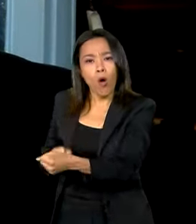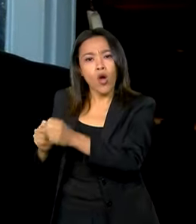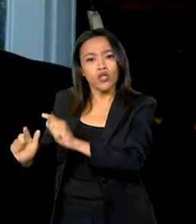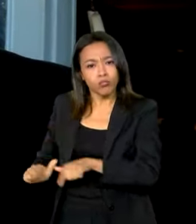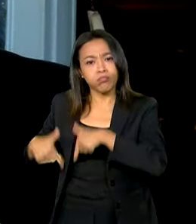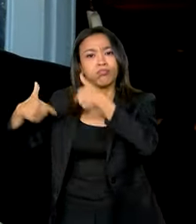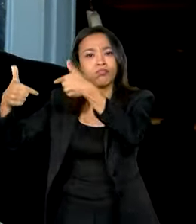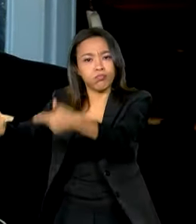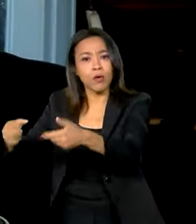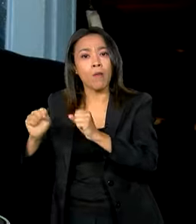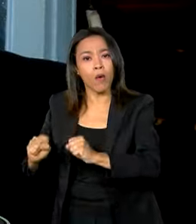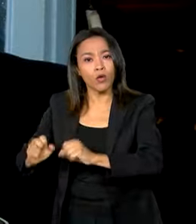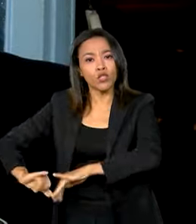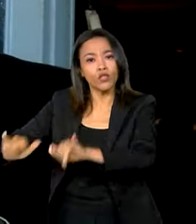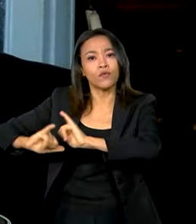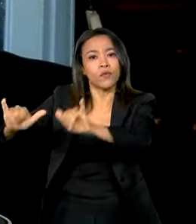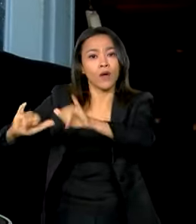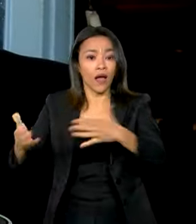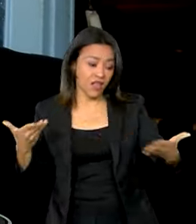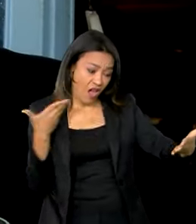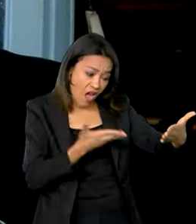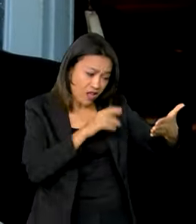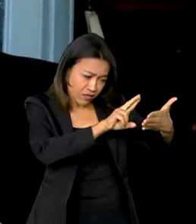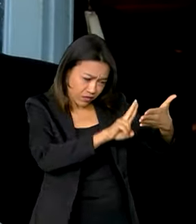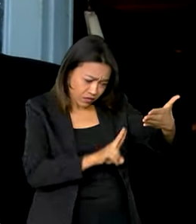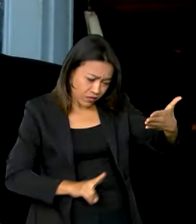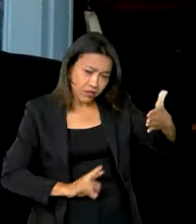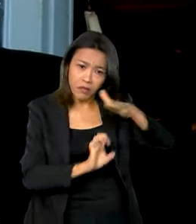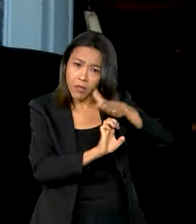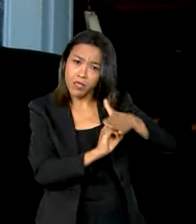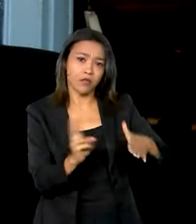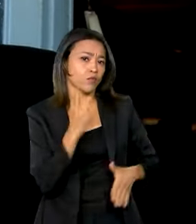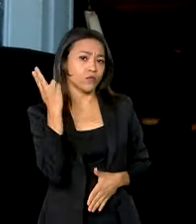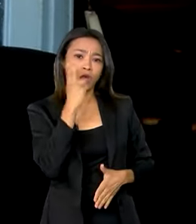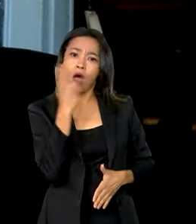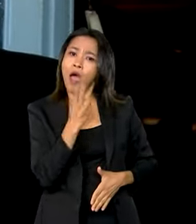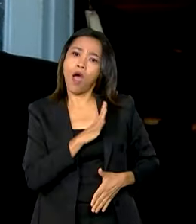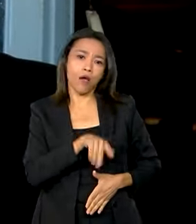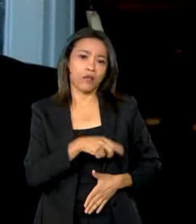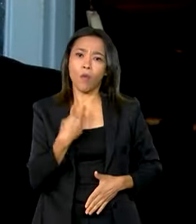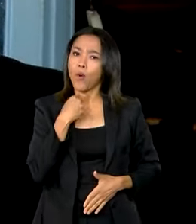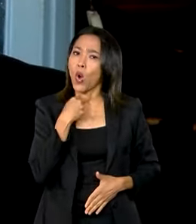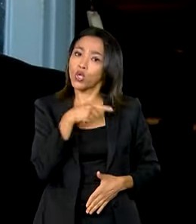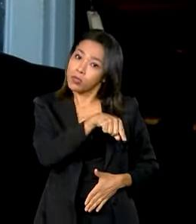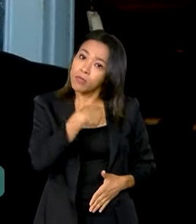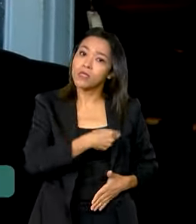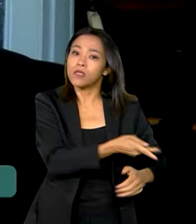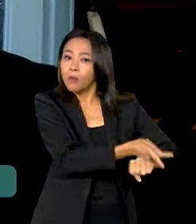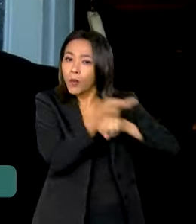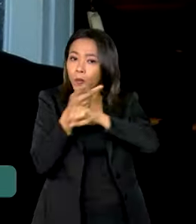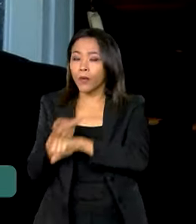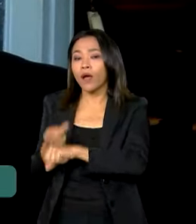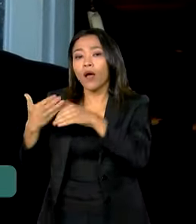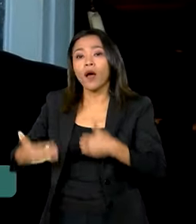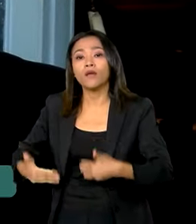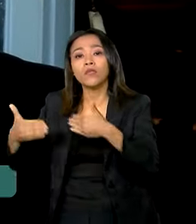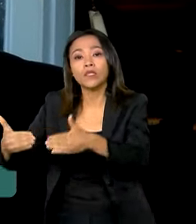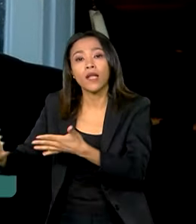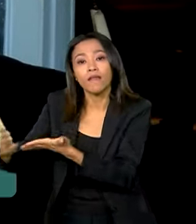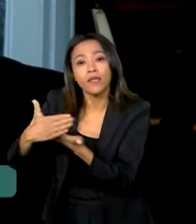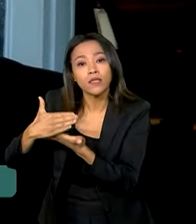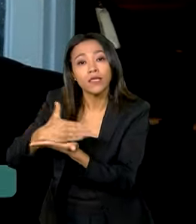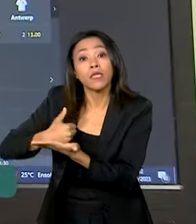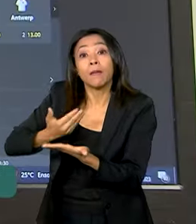poderão fazer publicidade das empresas que não poderão mais fazer até que venham ao Ministério da Fazenda peçam autorização para